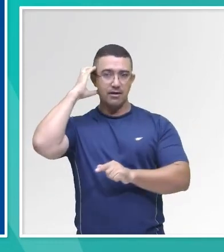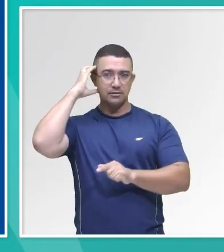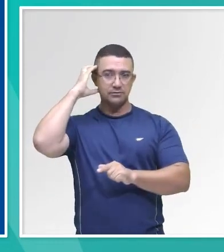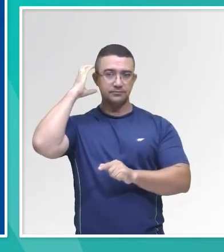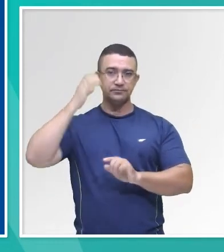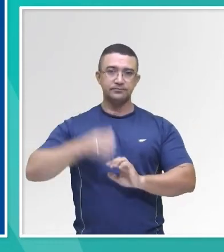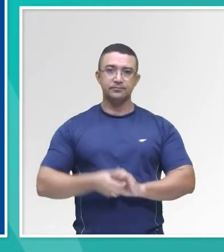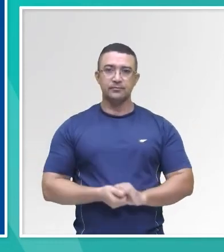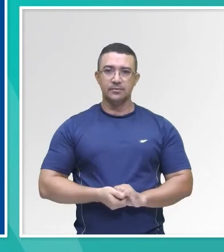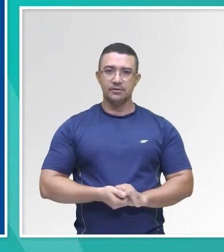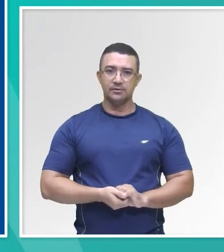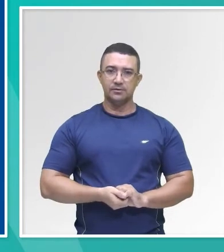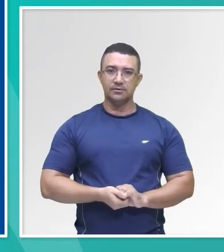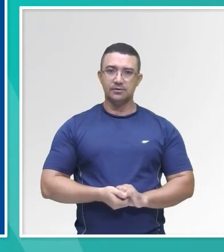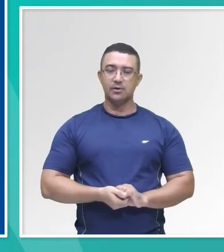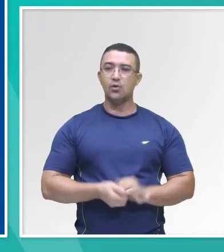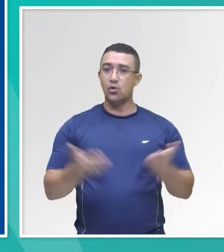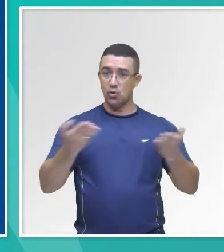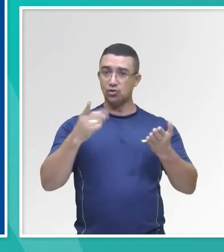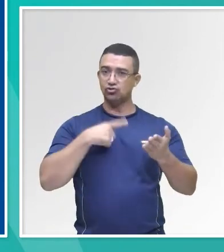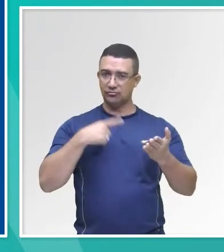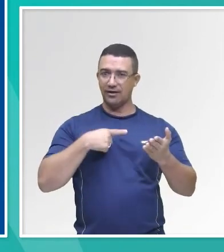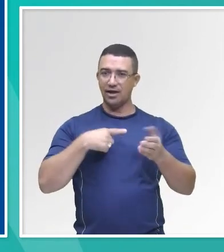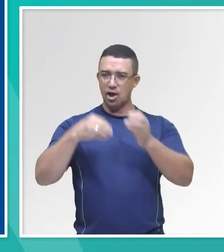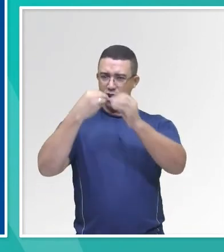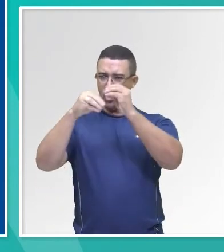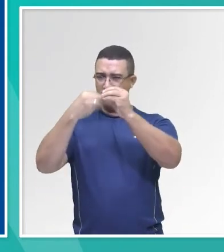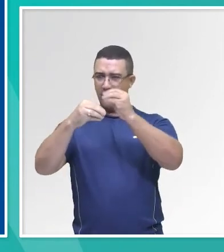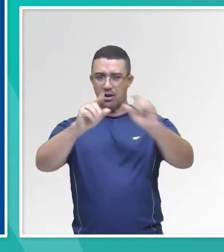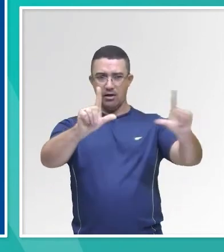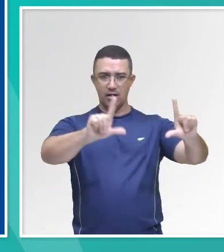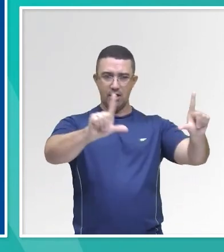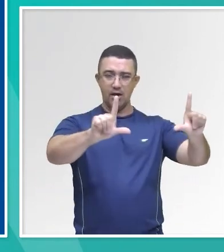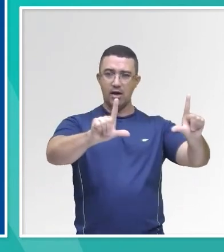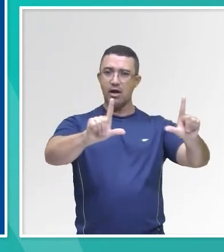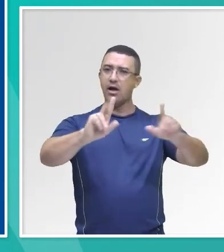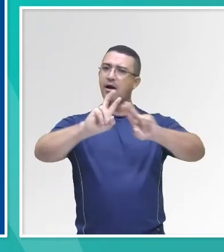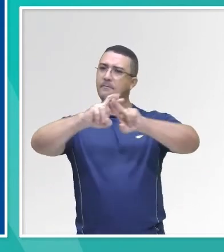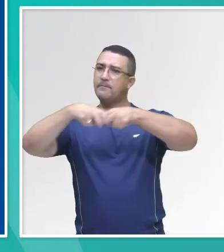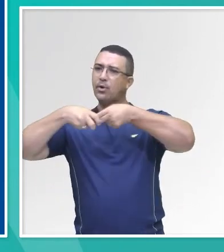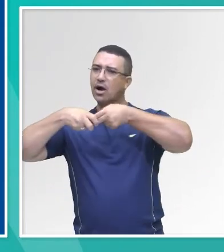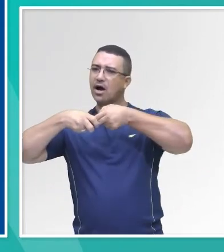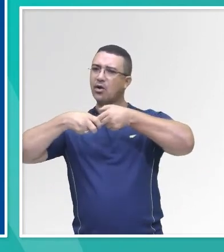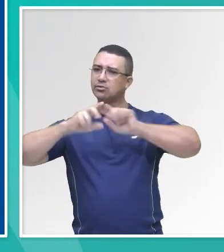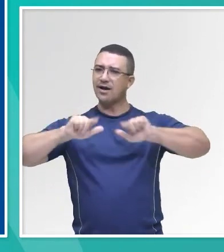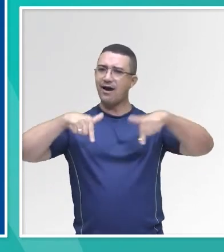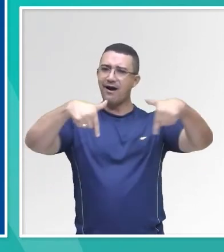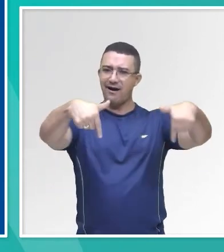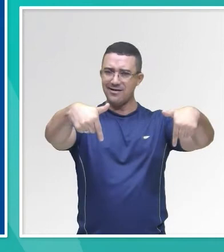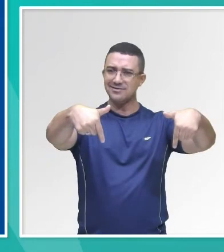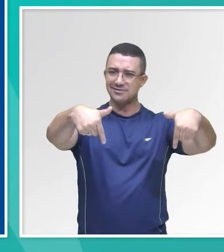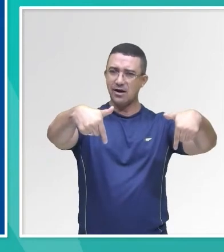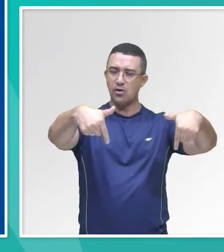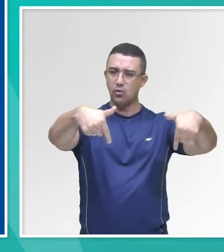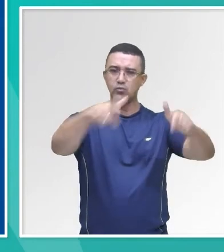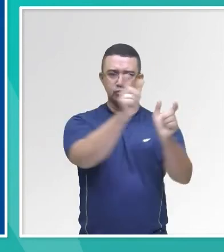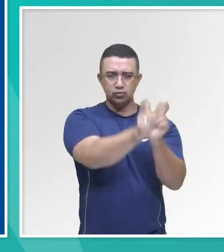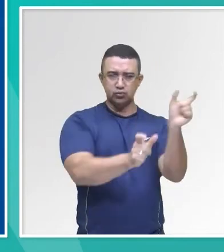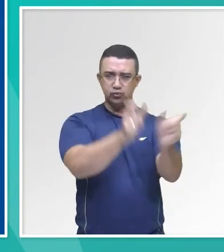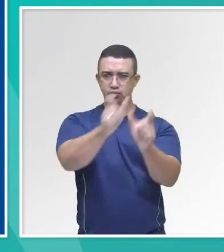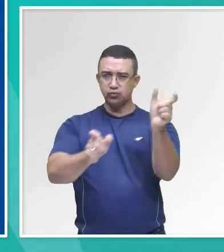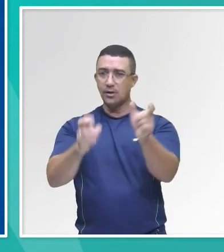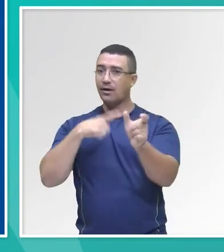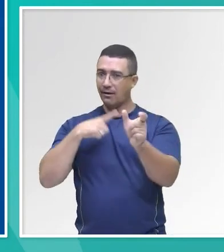Por isso que nós temos aí as telenovelas, por causa da ação, né? As ações, elas têm um